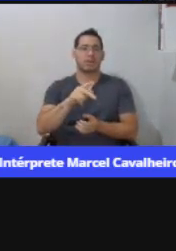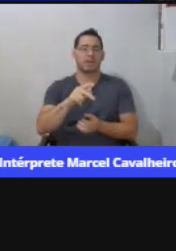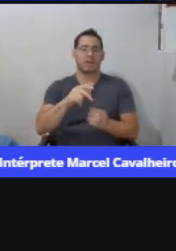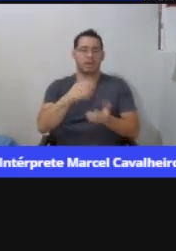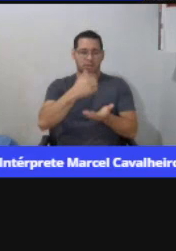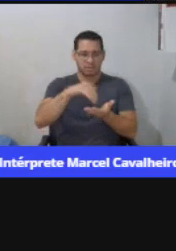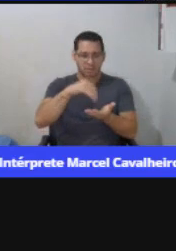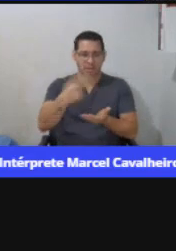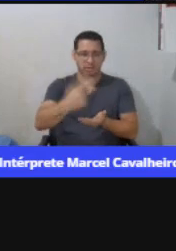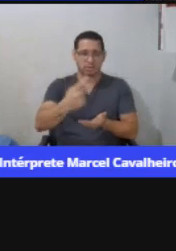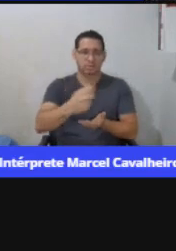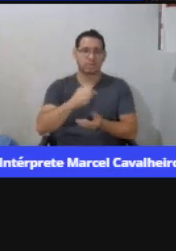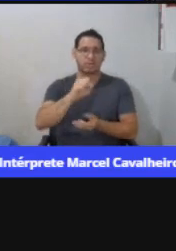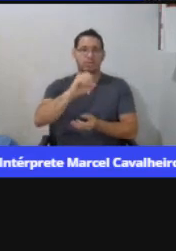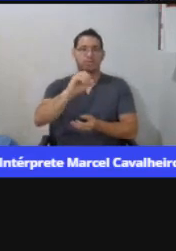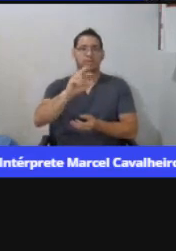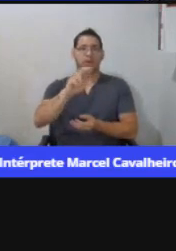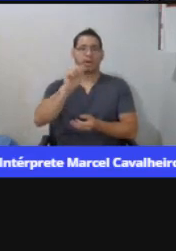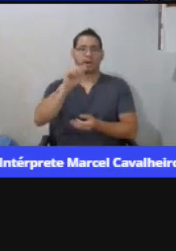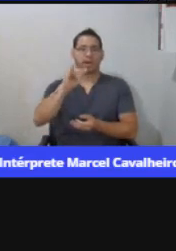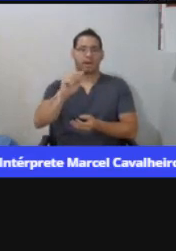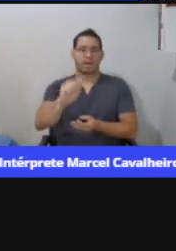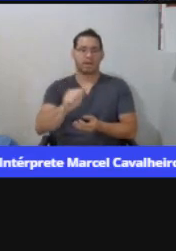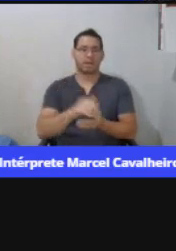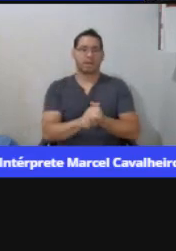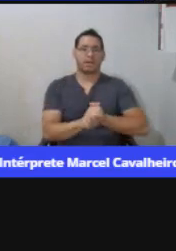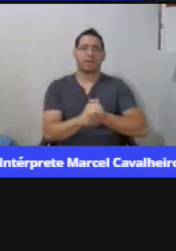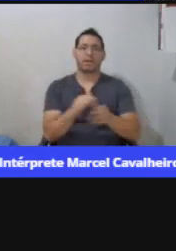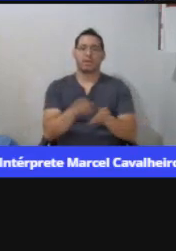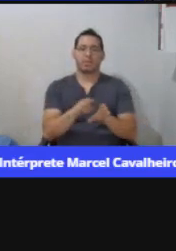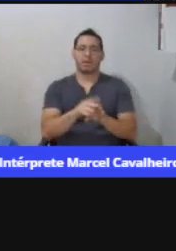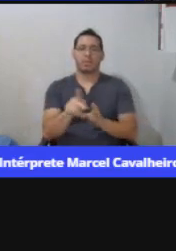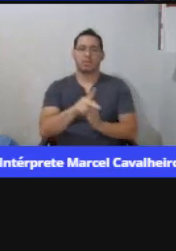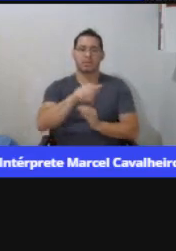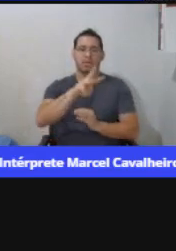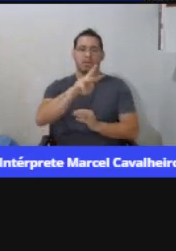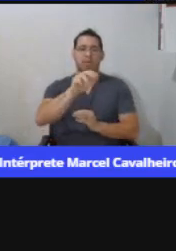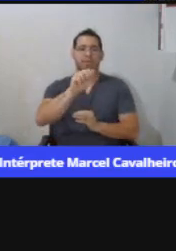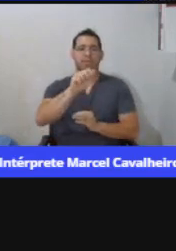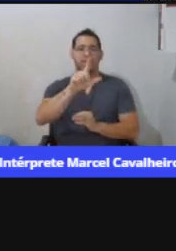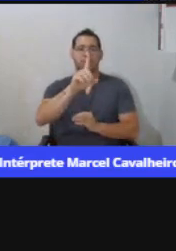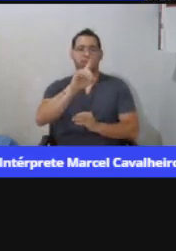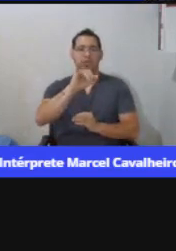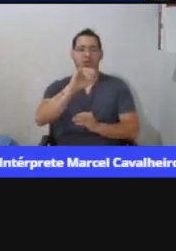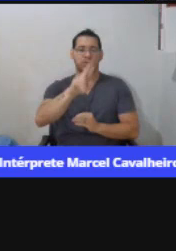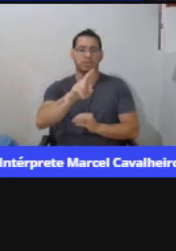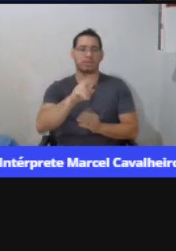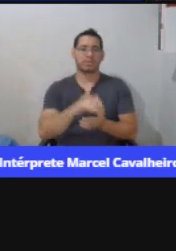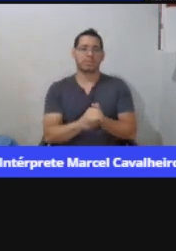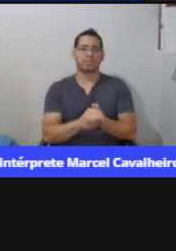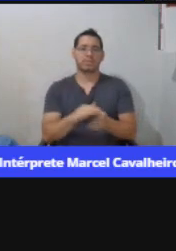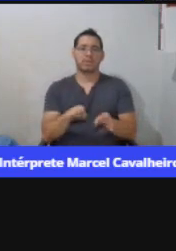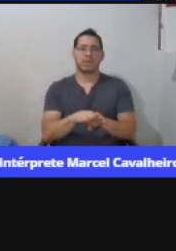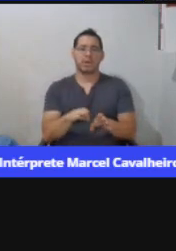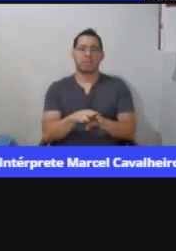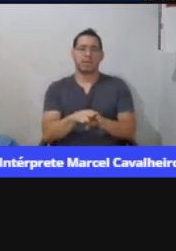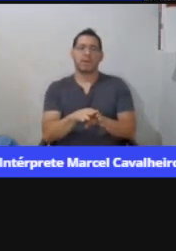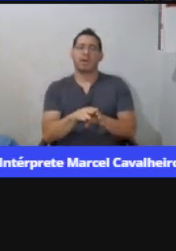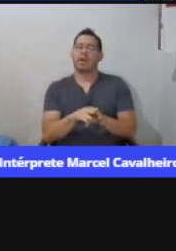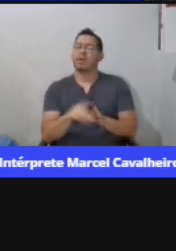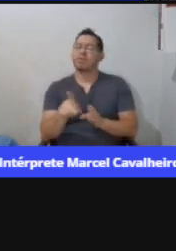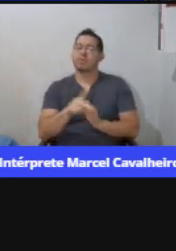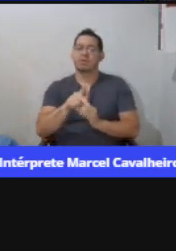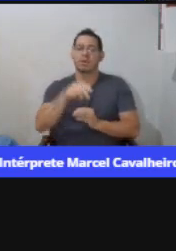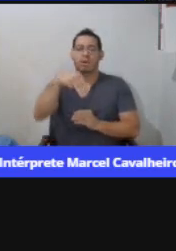nosso superintendente de Gestão das Políticas Educacionais, o professor Valdir Leonel, e a gerente de Ensino Fundamental e Médio, a